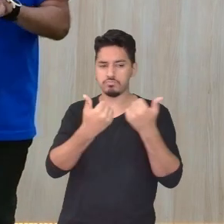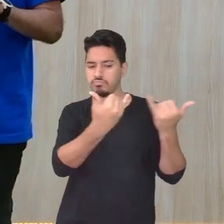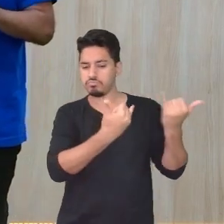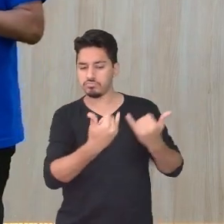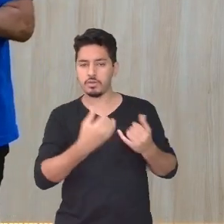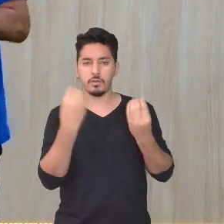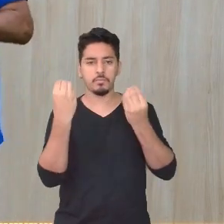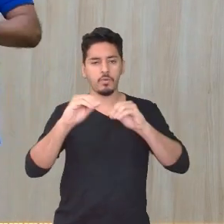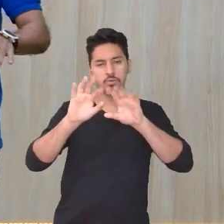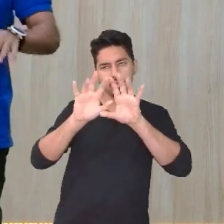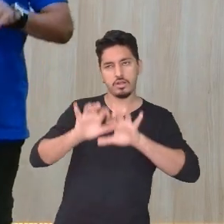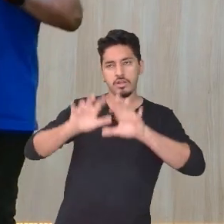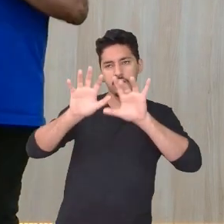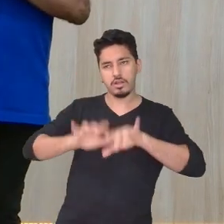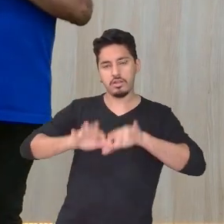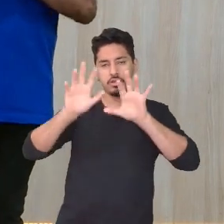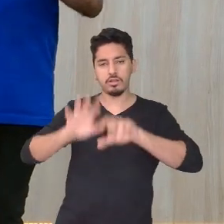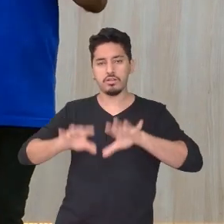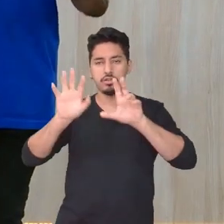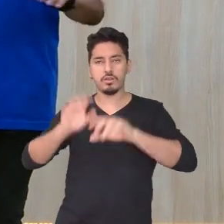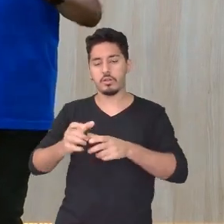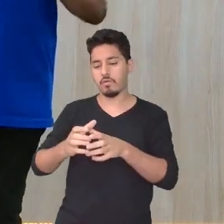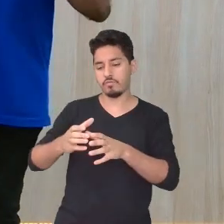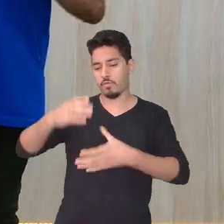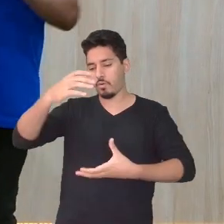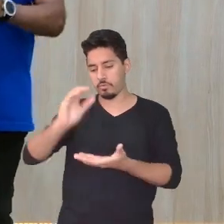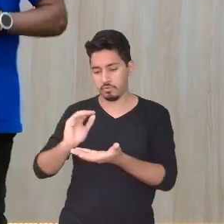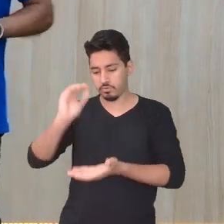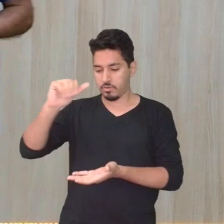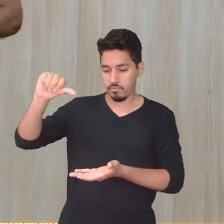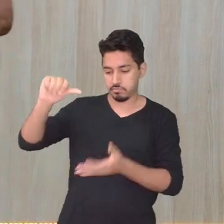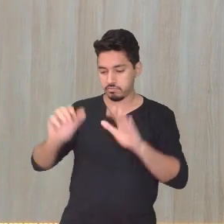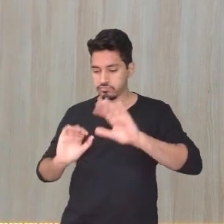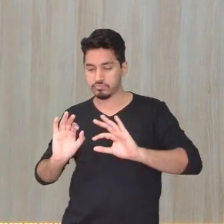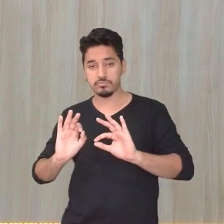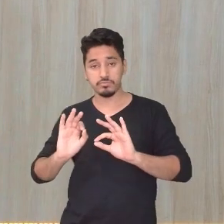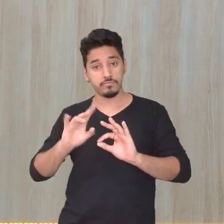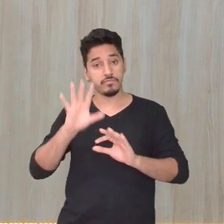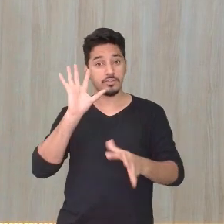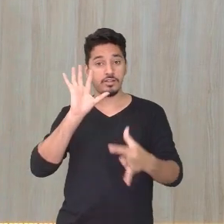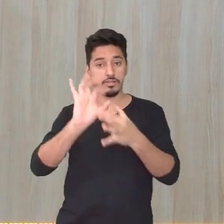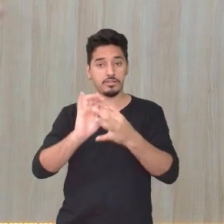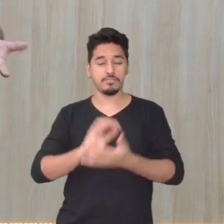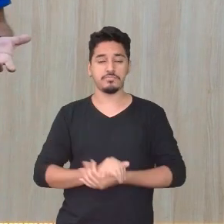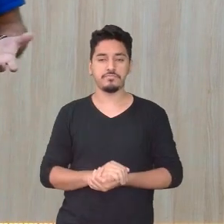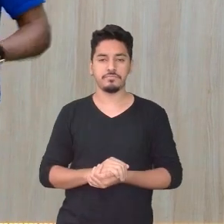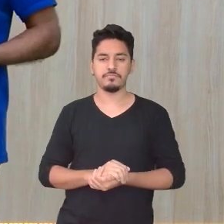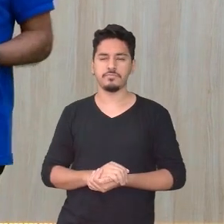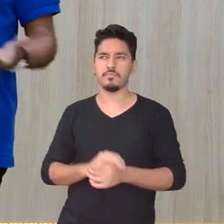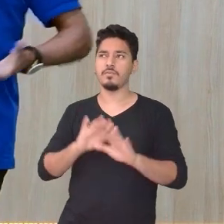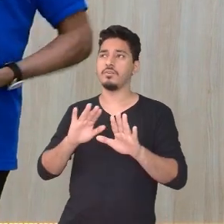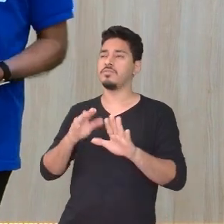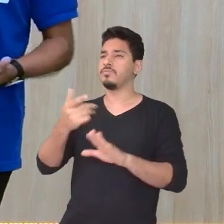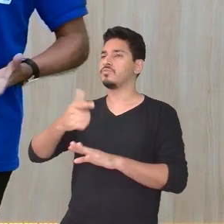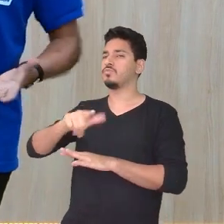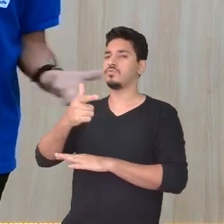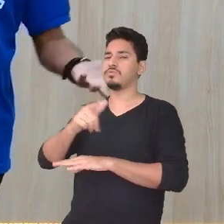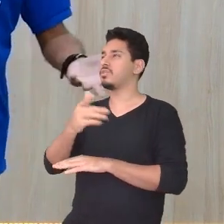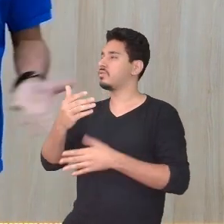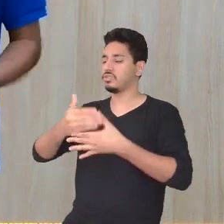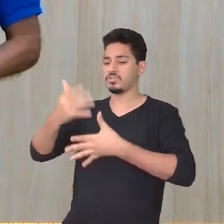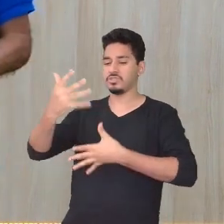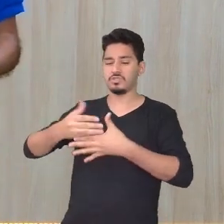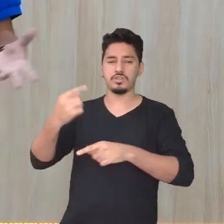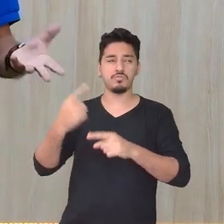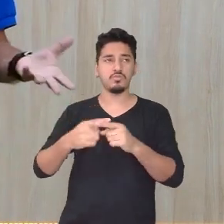aí, ó. Ricardinho quer isso, quer aquilo outro, volume disso, volume daquilo outro. Ricardinho vai estar ligado aí com vocês. Ricardinho, mas eu não tenho acesso a esse chat porque eu não